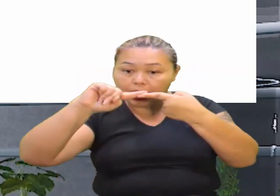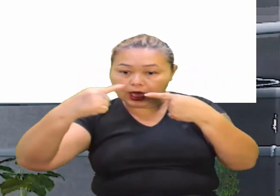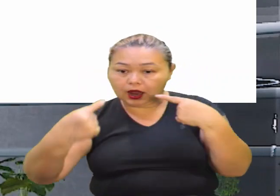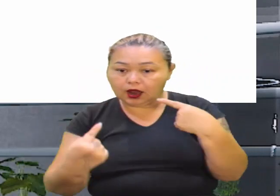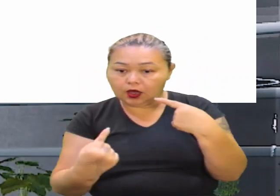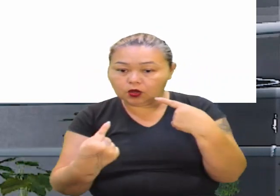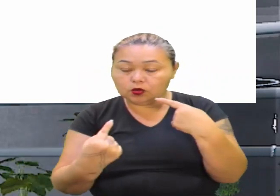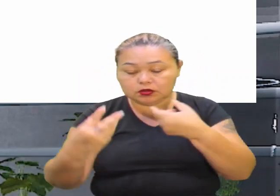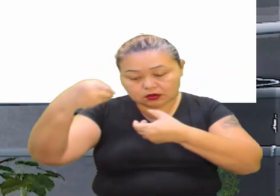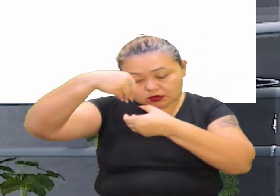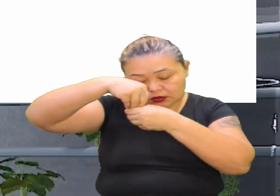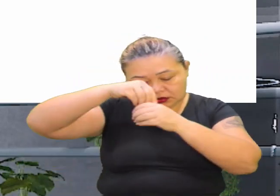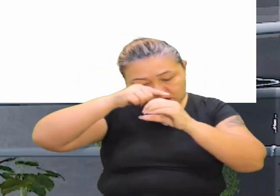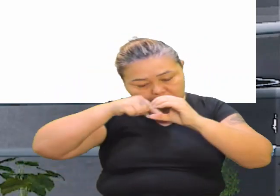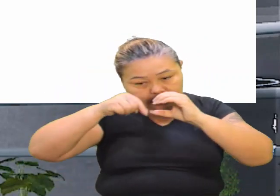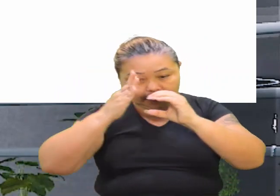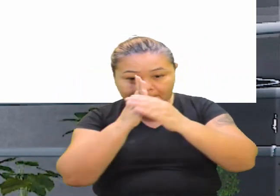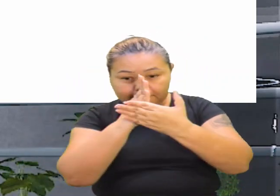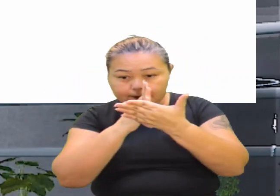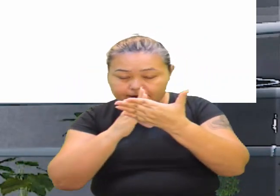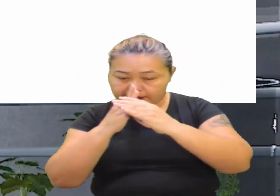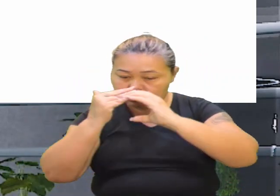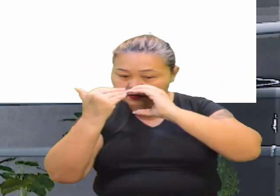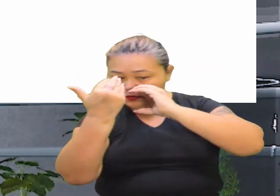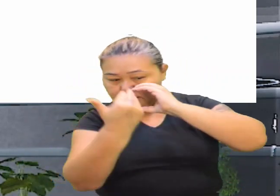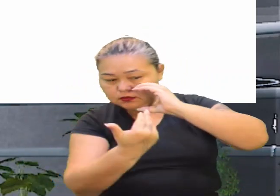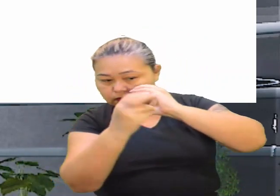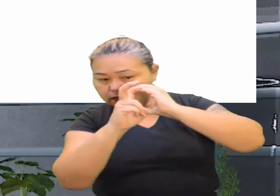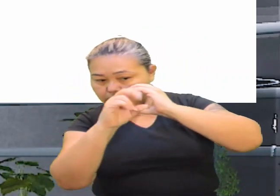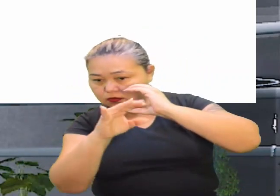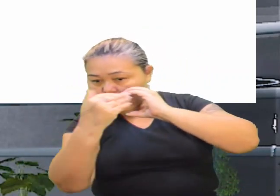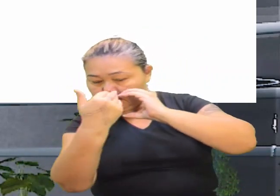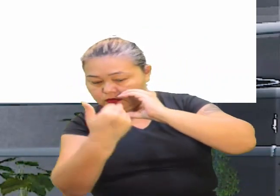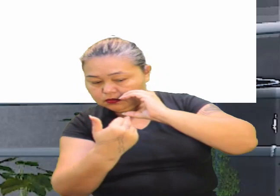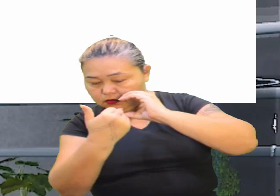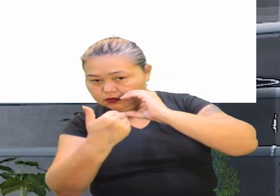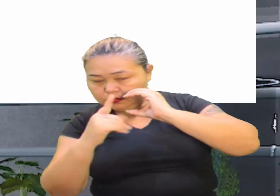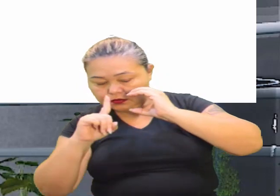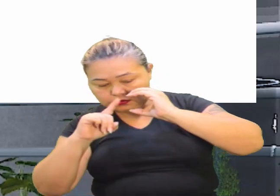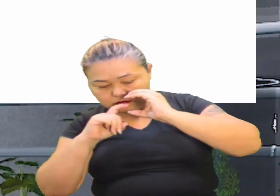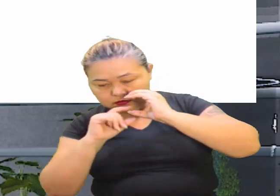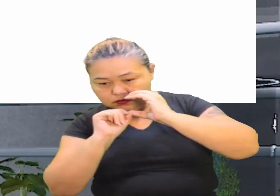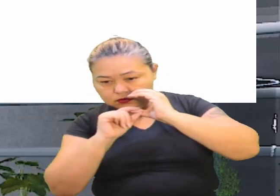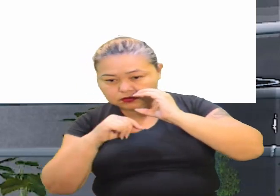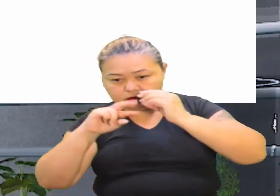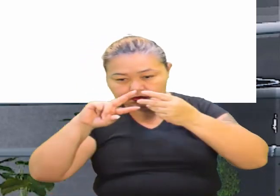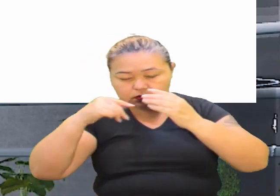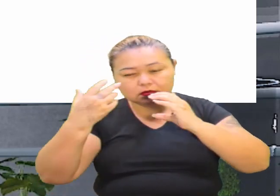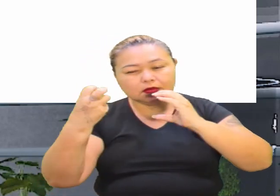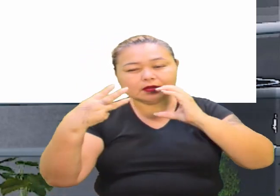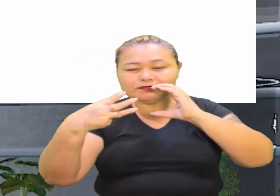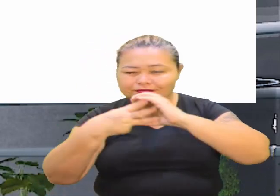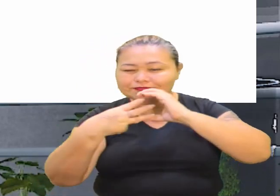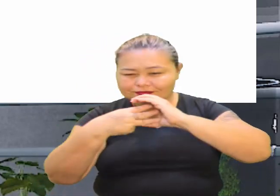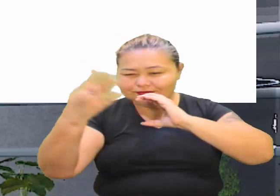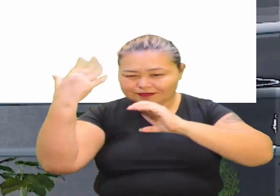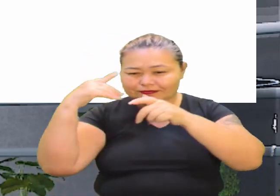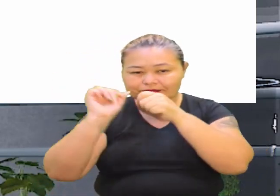está no óvulo, que é metade. Né? A célula germinativa, vocês viram isso lá no segundo